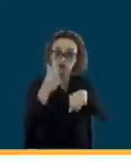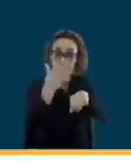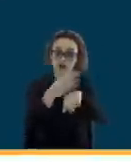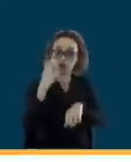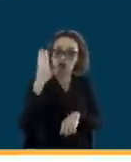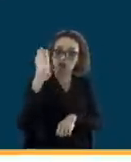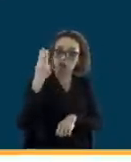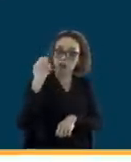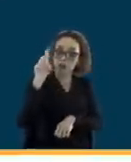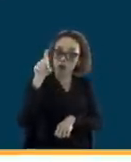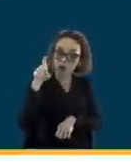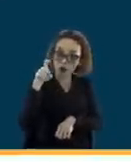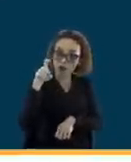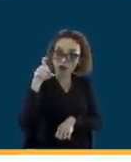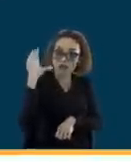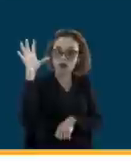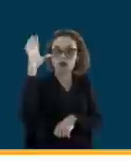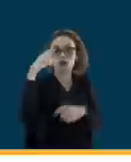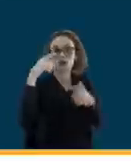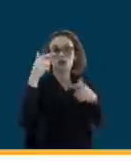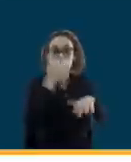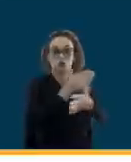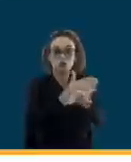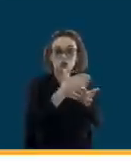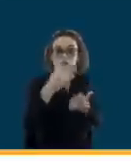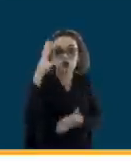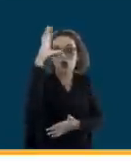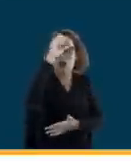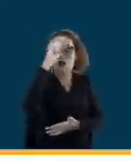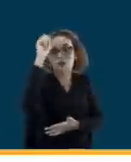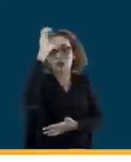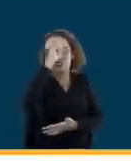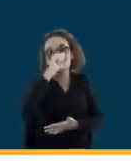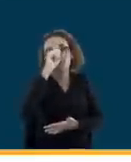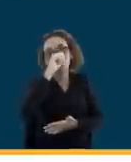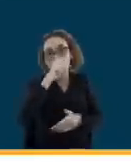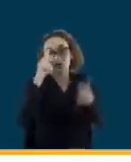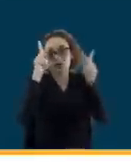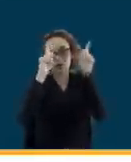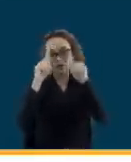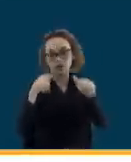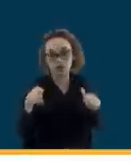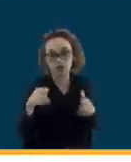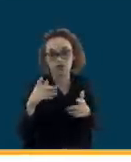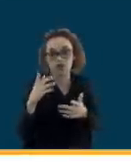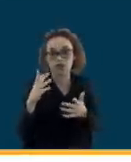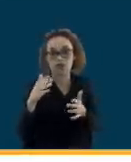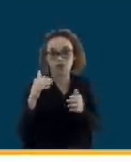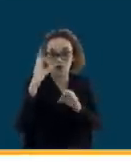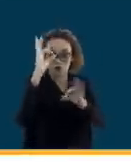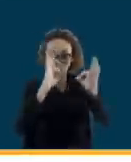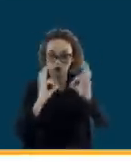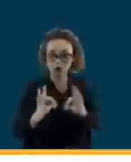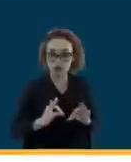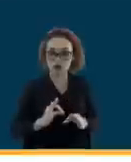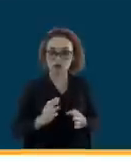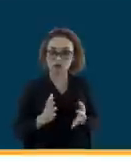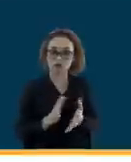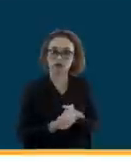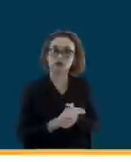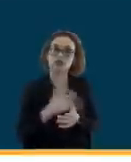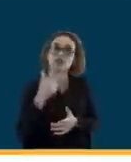a se pacificar. É o que o sociólogo Norbert Elias ele fala do processo de